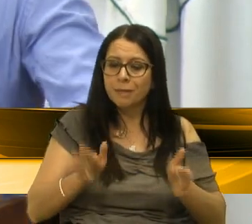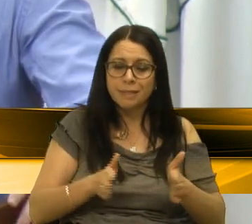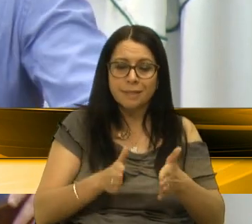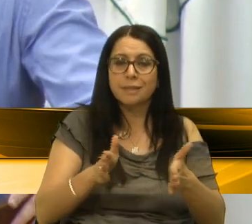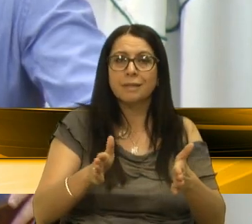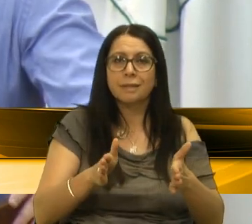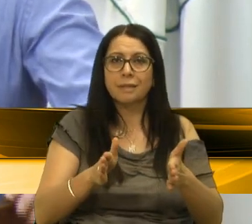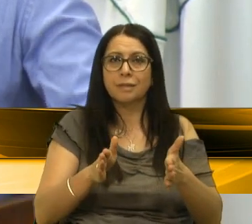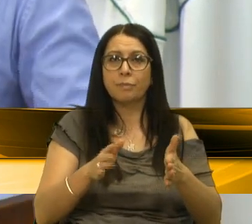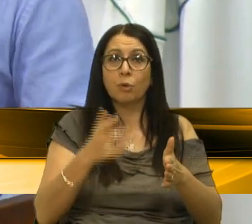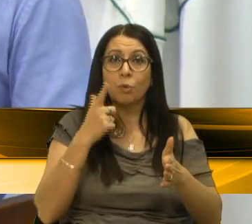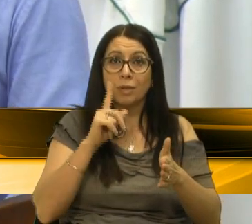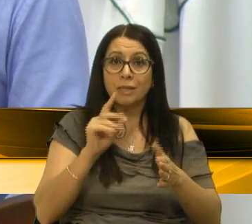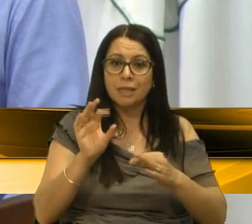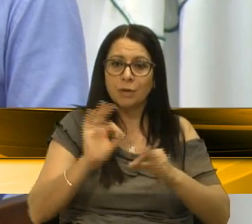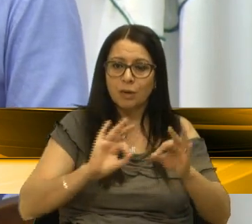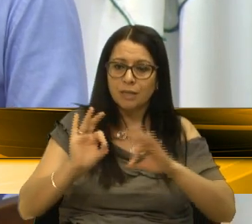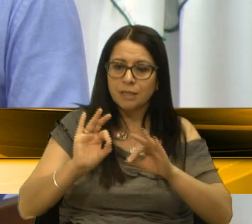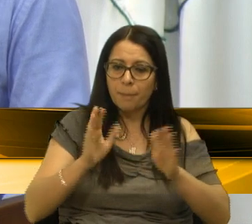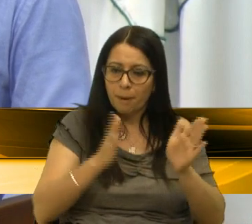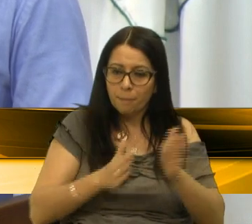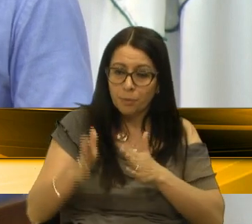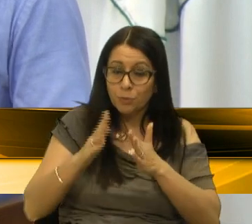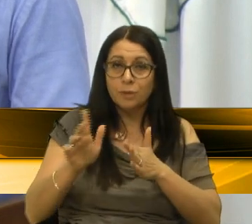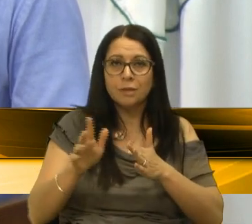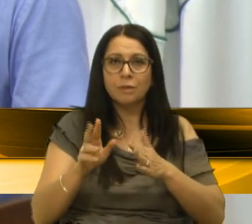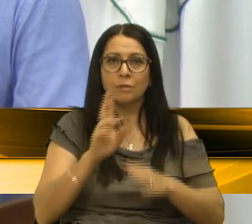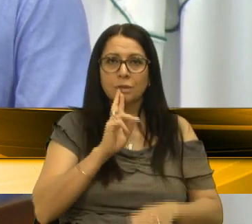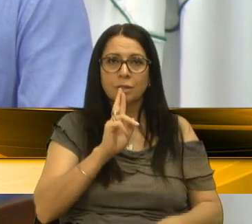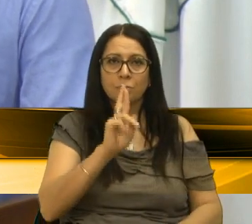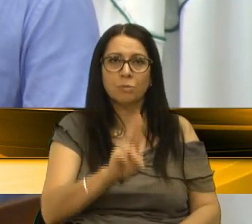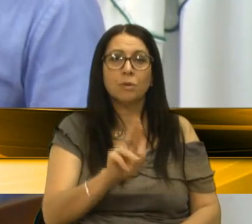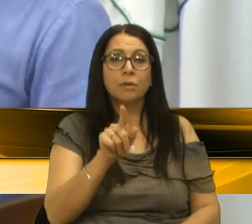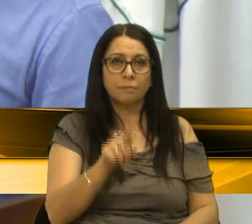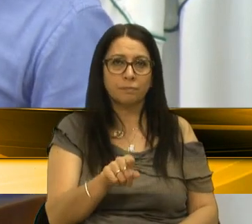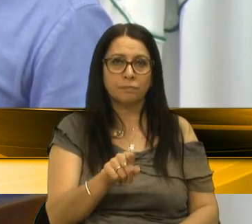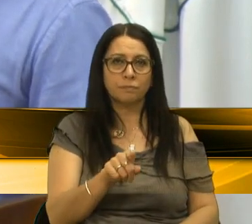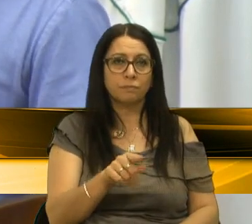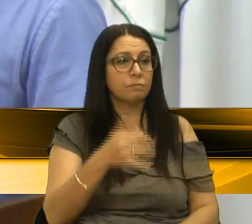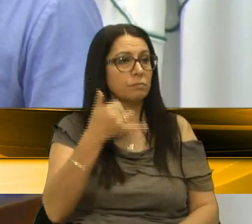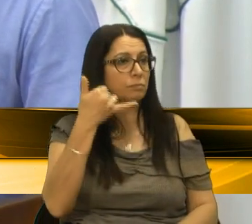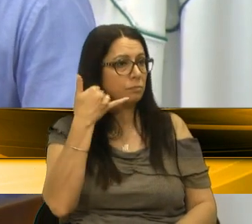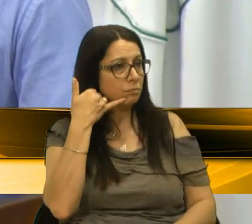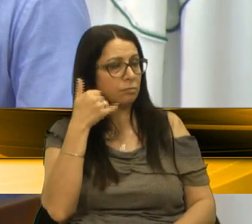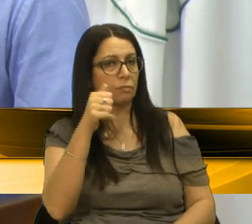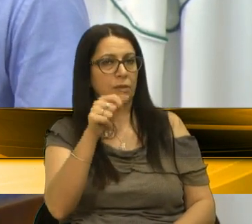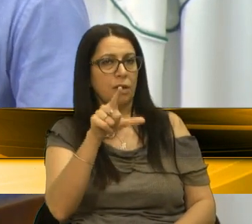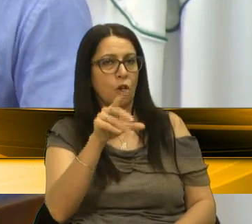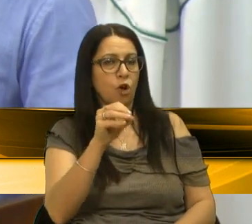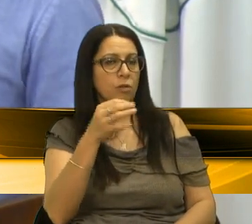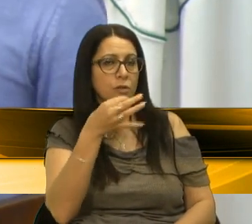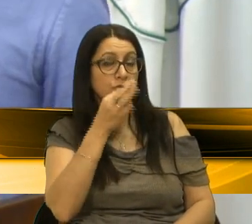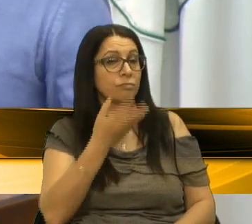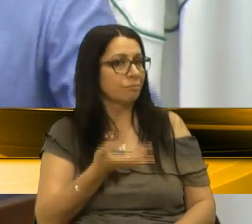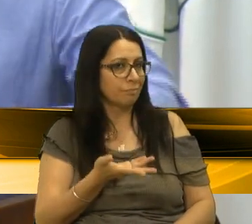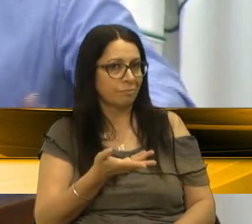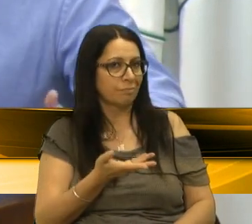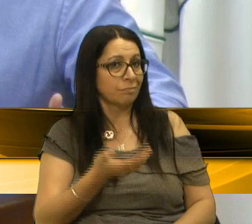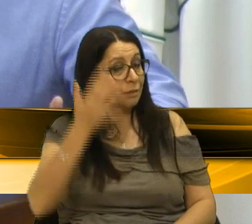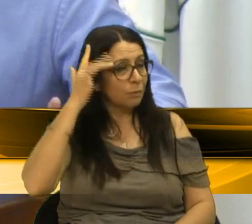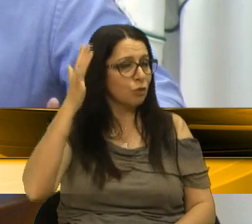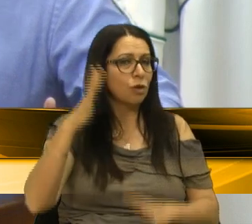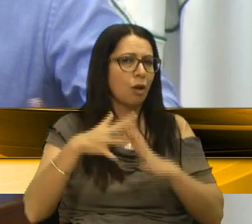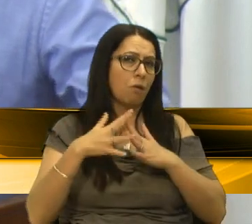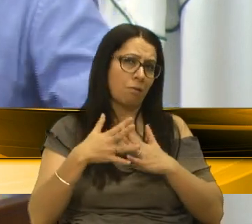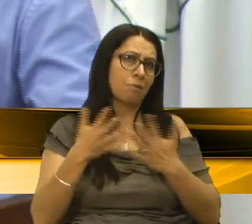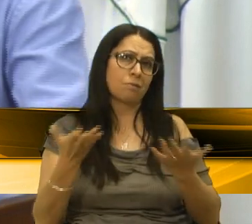uma produção. A resposta dada ao nosso produtor foi: liga no Alô Caxias. Imaginem só o transtorno que